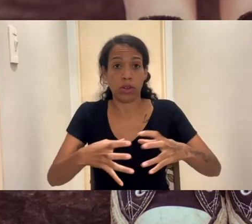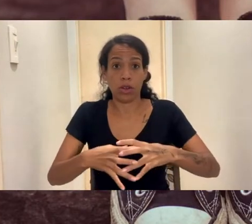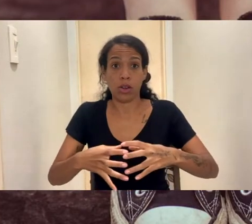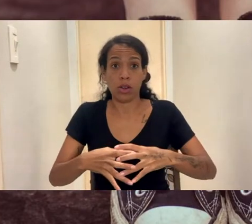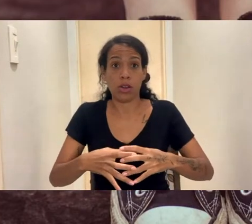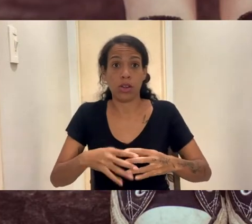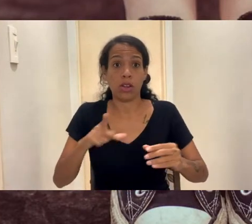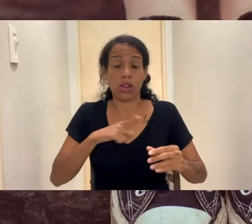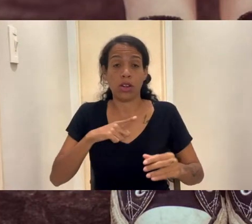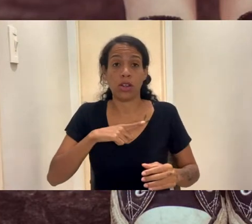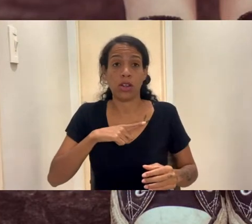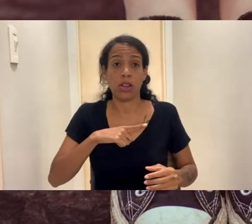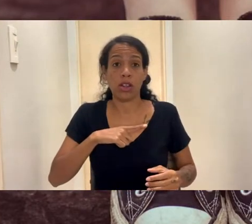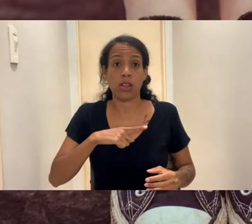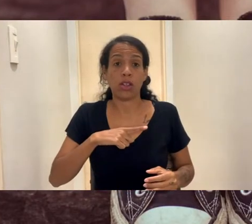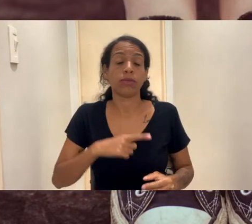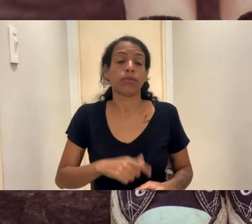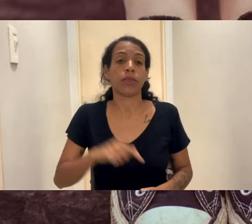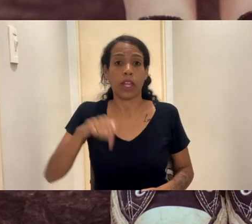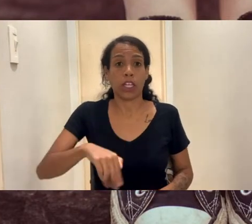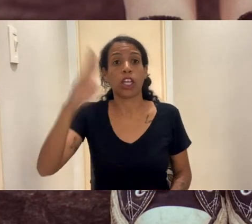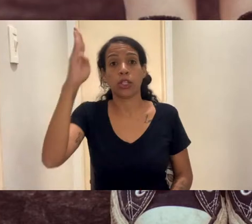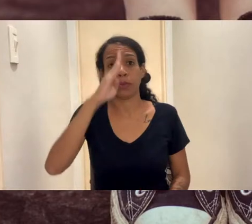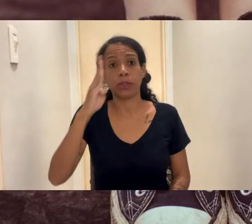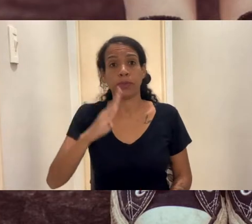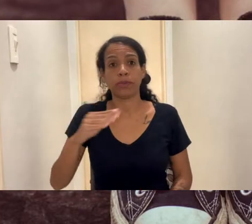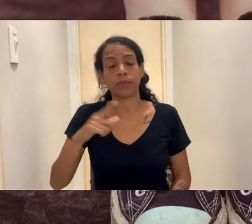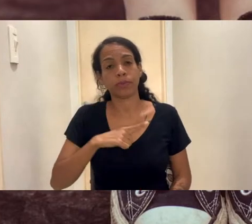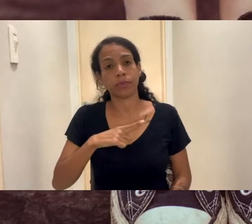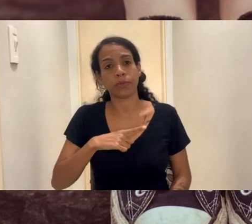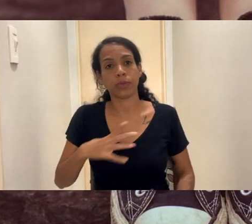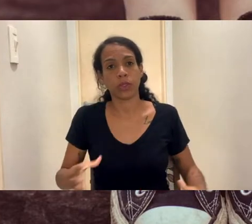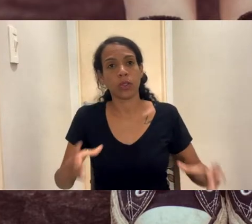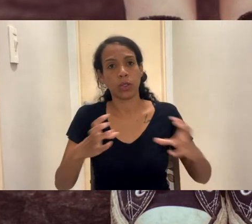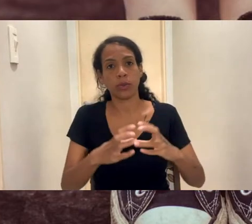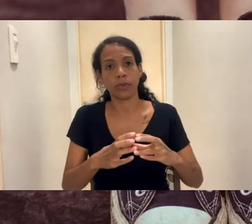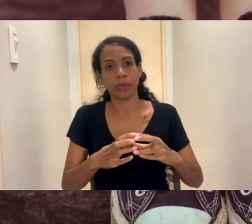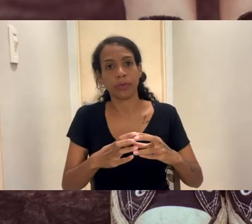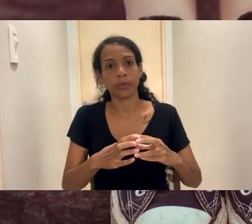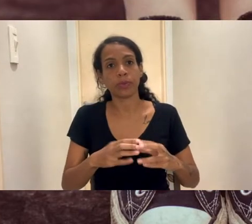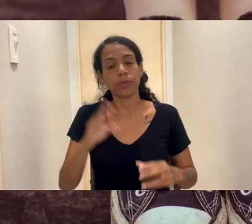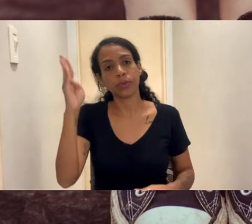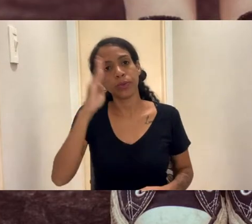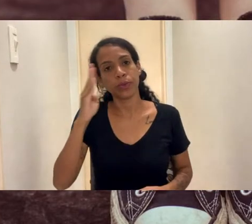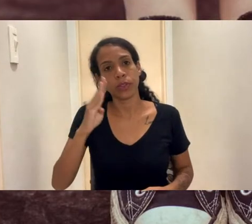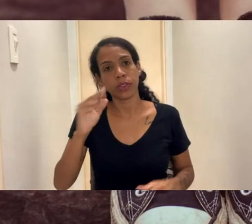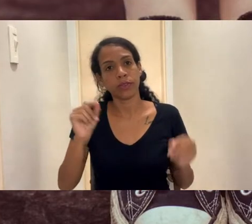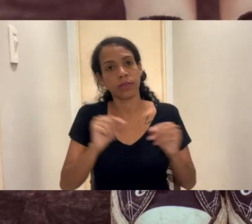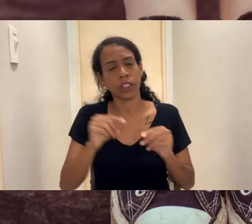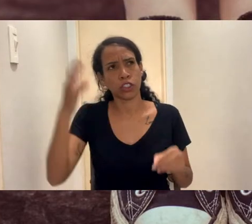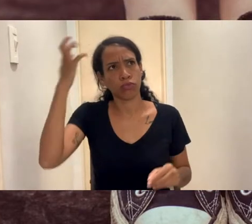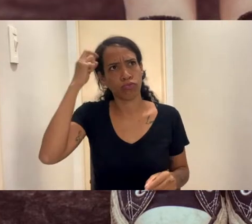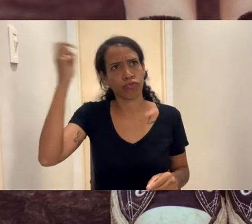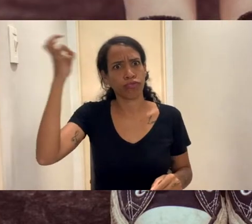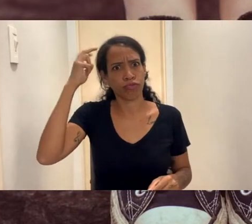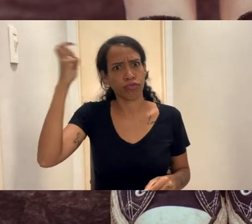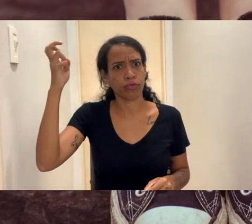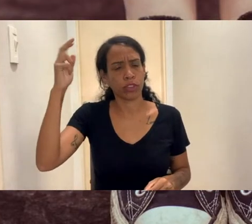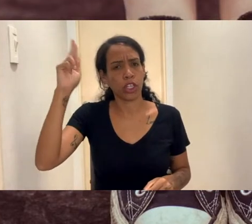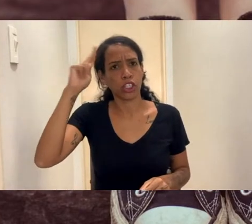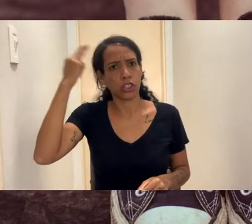ao qual a gente atende. No Brasil, a gente tem uma sociedade brasileira que ela se estrutura historicamente,